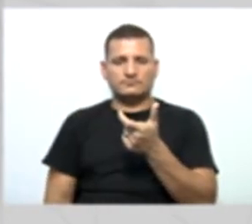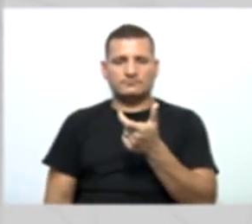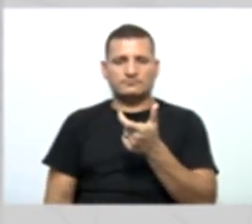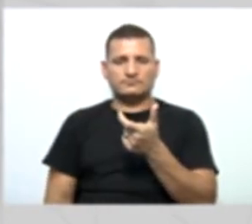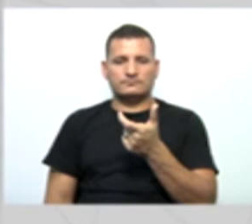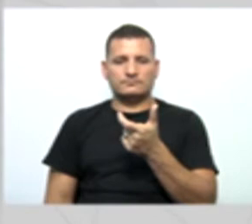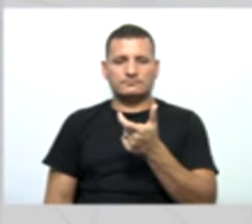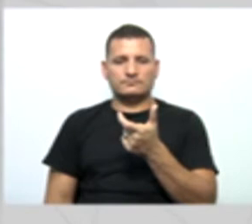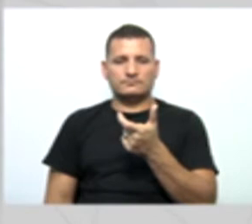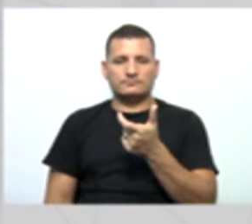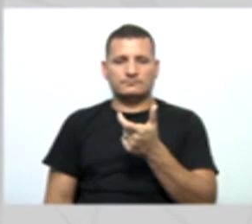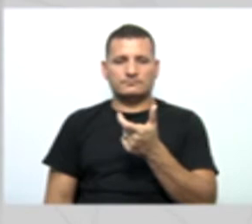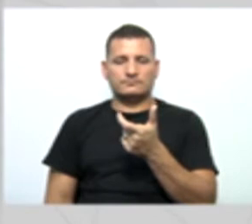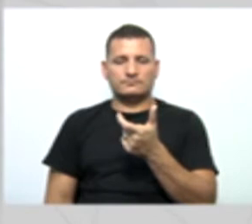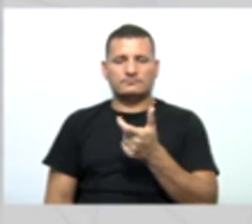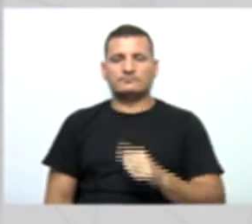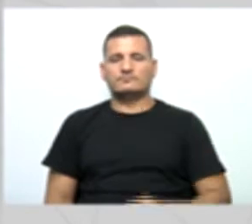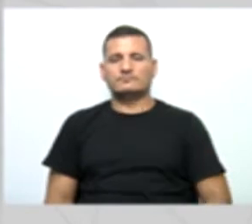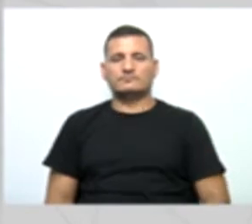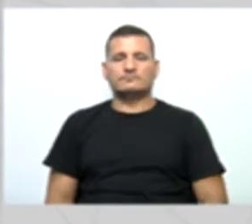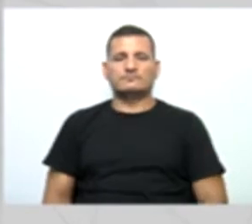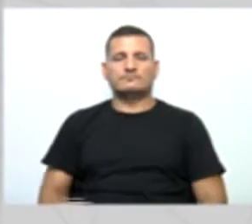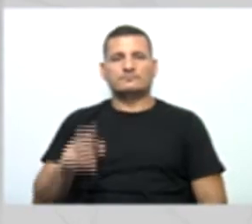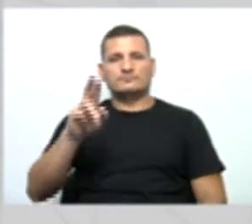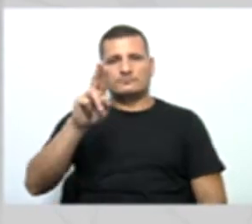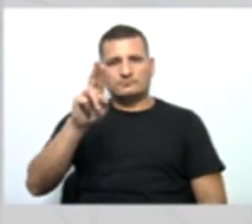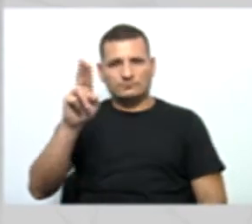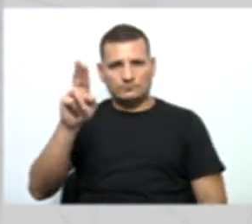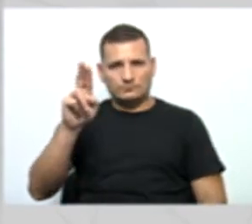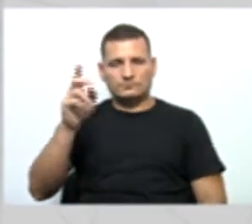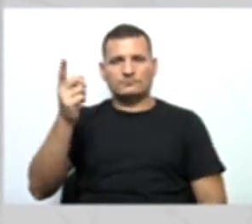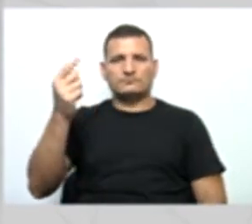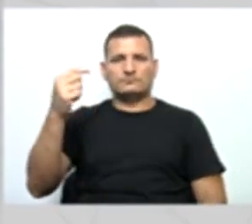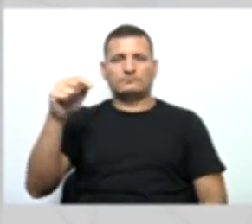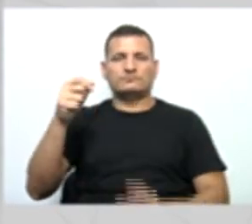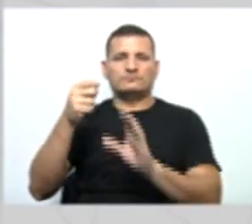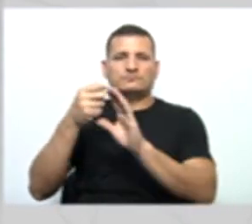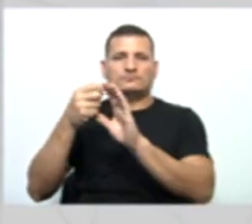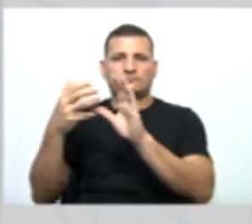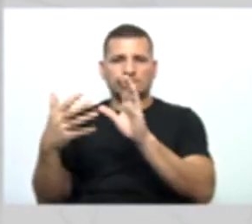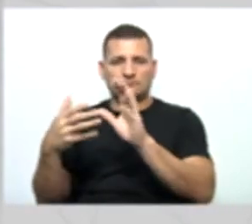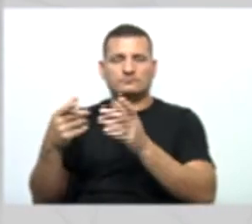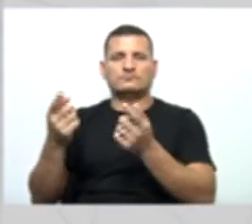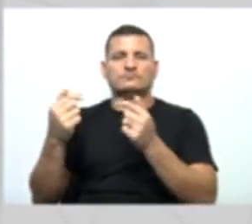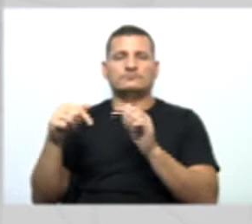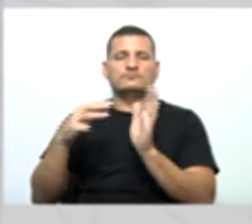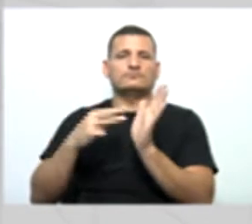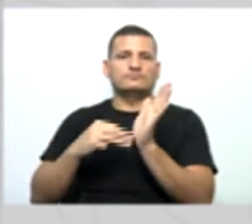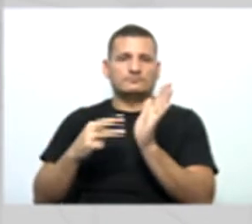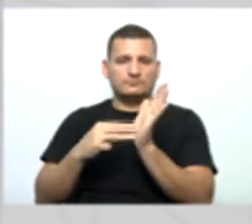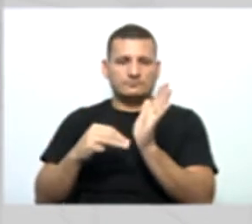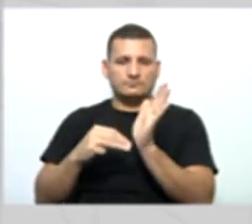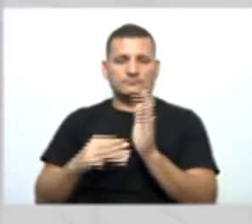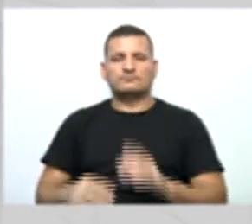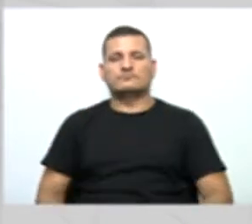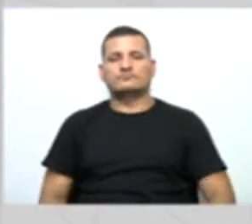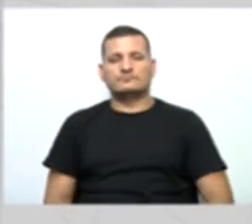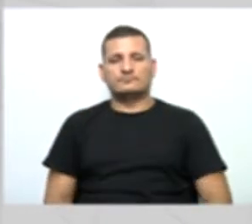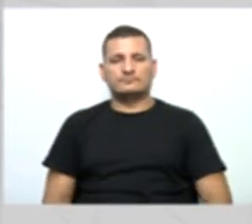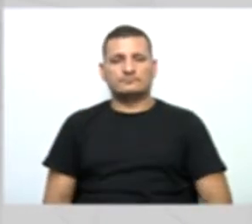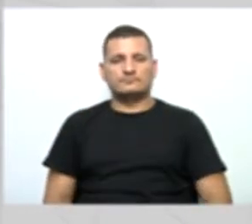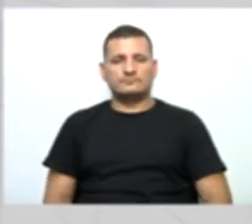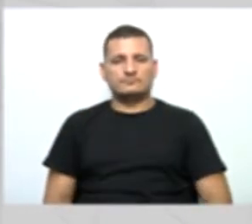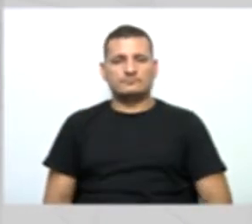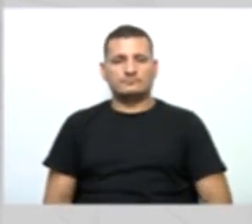Então você vai criar lá nomes, atributos e métodos de classe. Vamos criar aqui